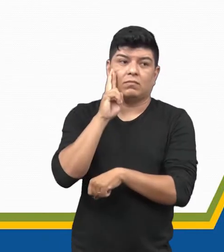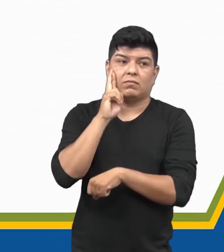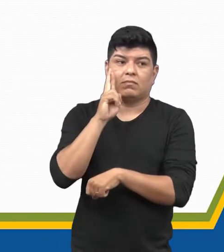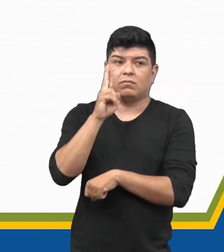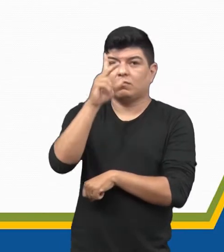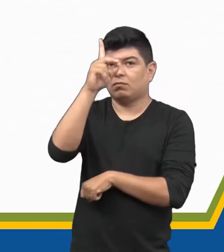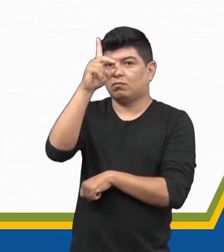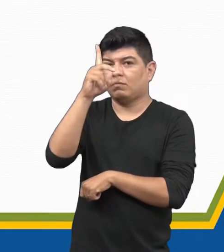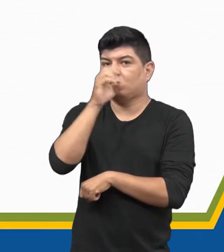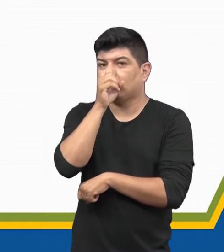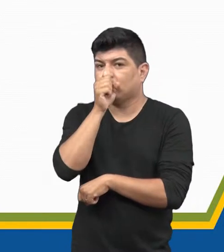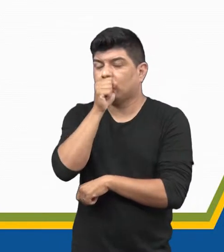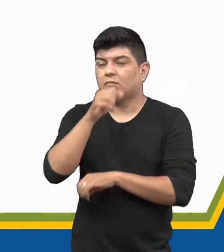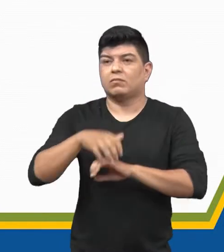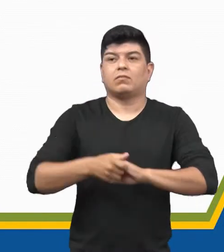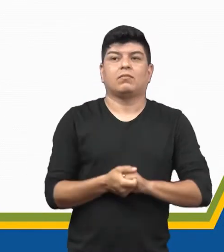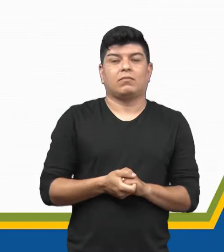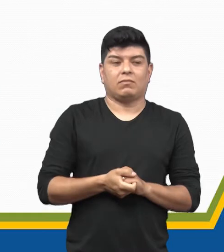aí